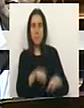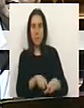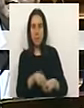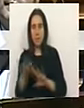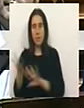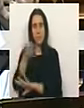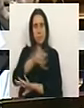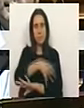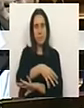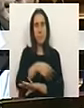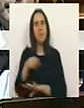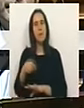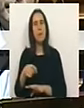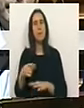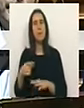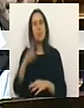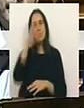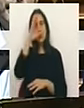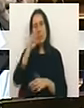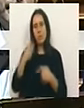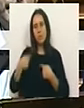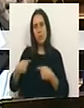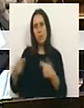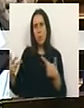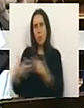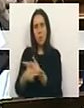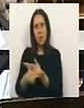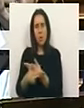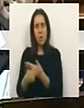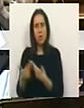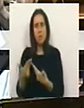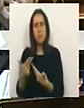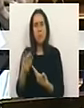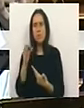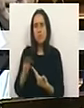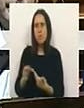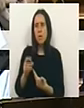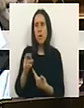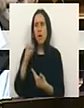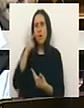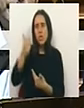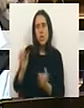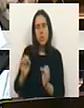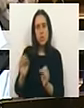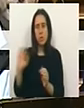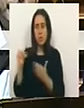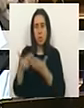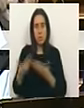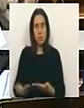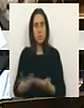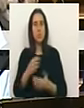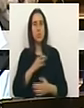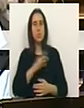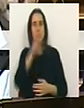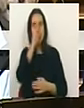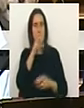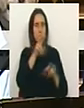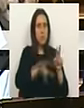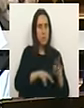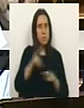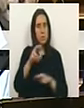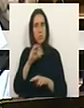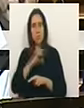Inclui cortes na despesa do Estado, cegos, porque até hoje o Sr. Ministro das Finanças e o Sr. Primeiro-Ministro ainda não explicaram onde é que foram esses cortes, mas